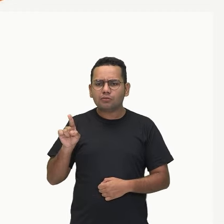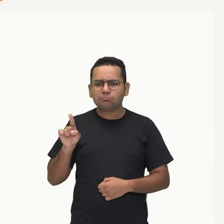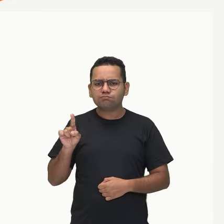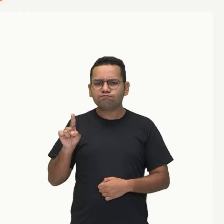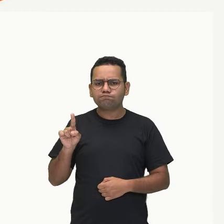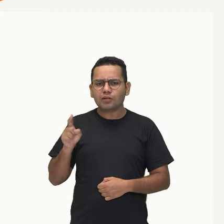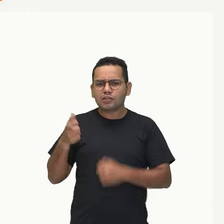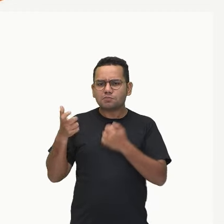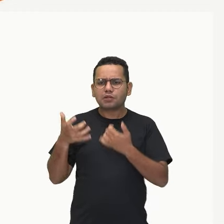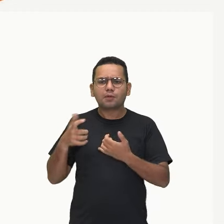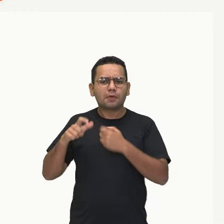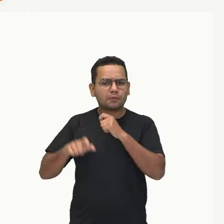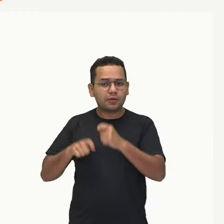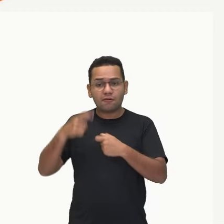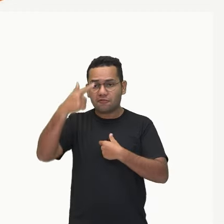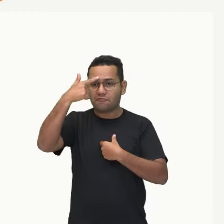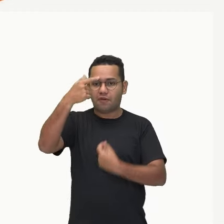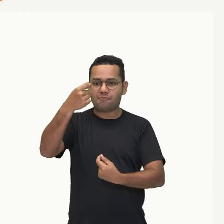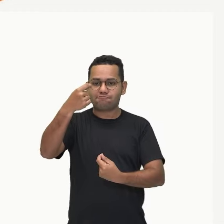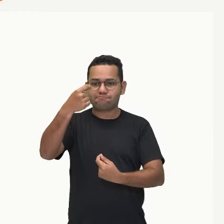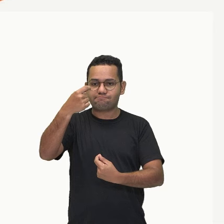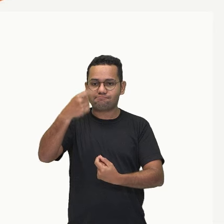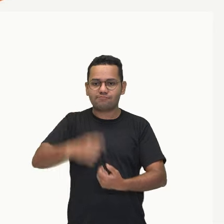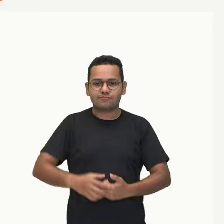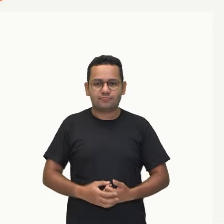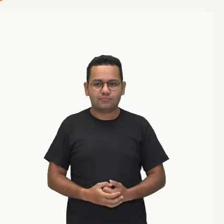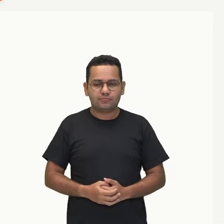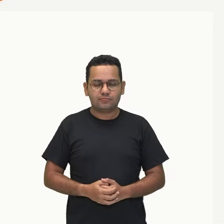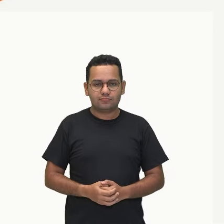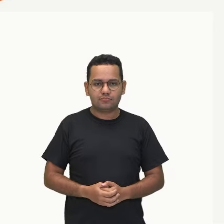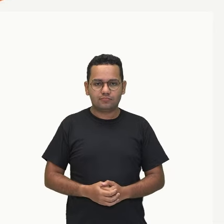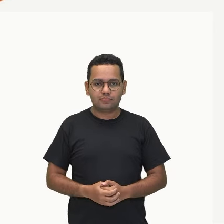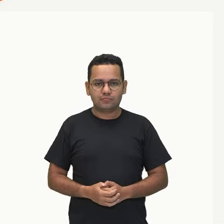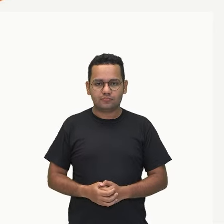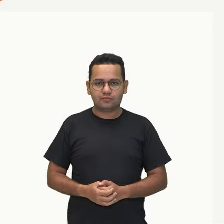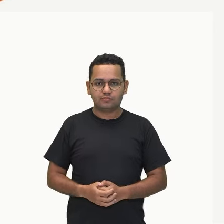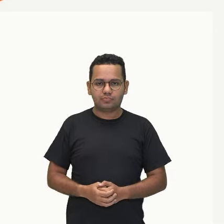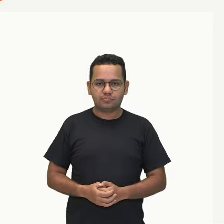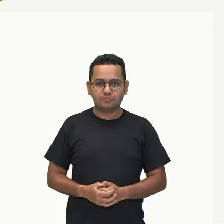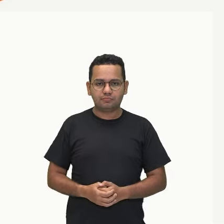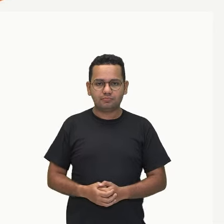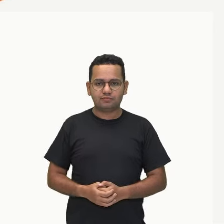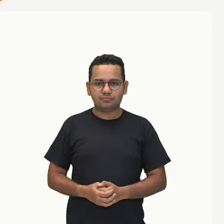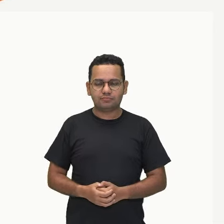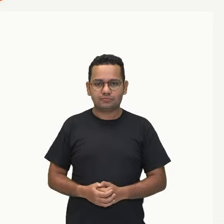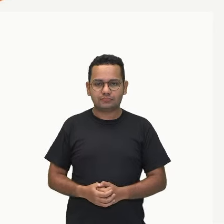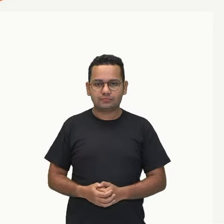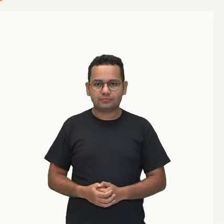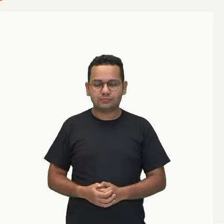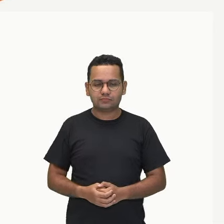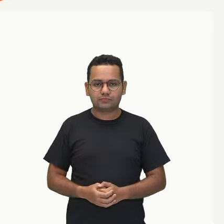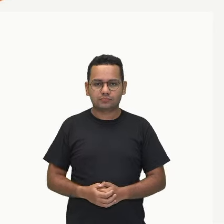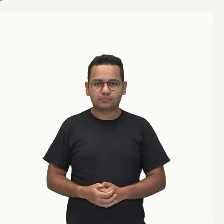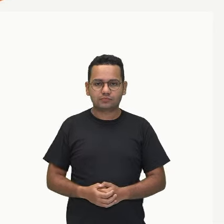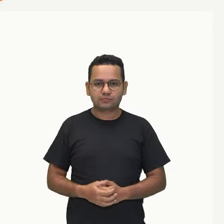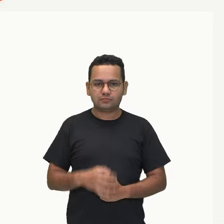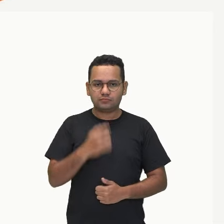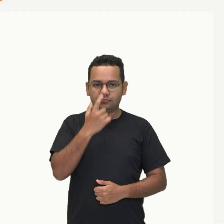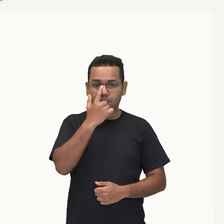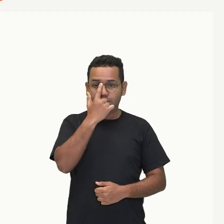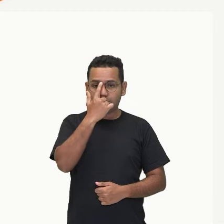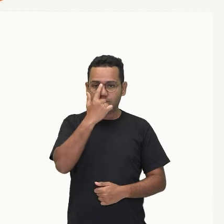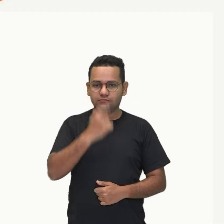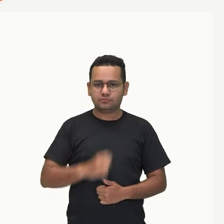fé. Já está dizendo, né? Vocês já devem... Professor, essa daí eu sou bom para saber, né? Então, eu acredito